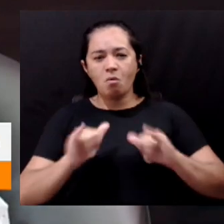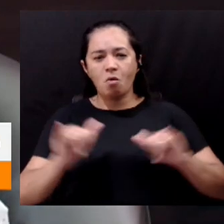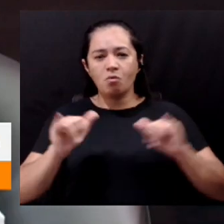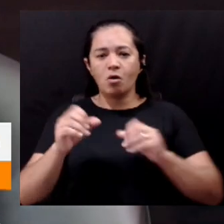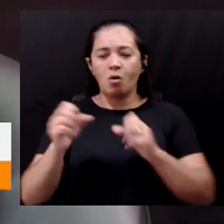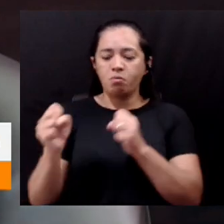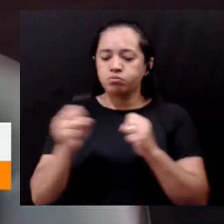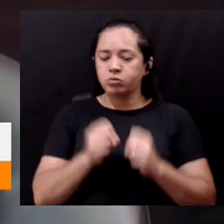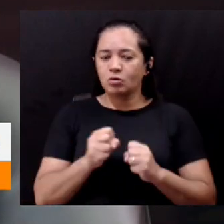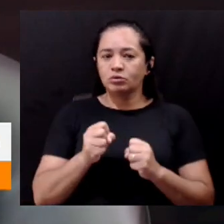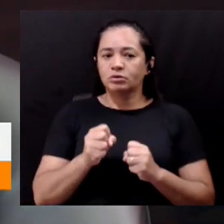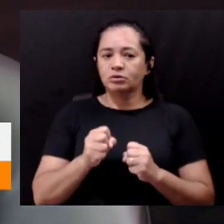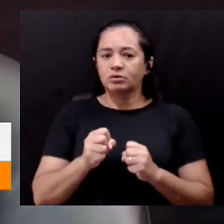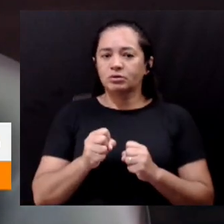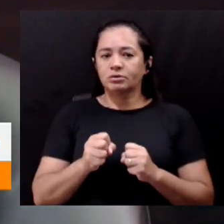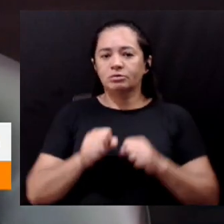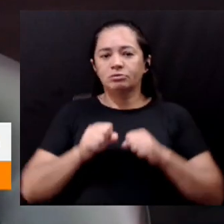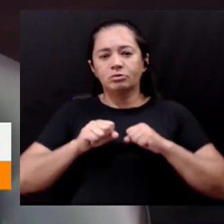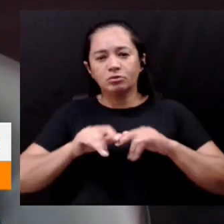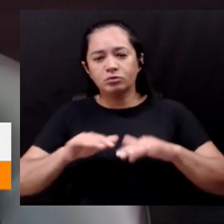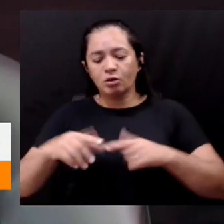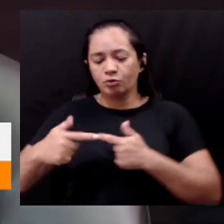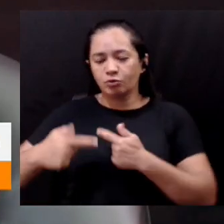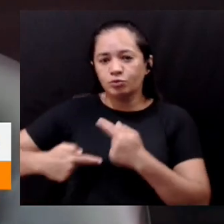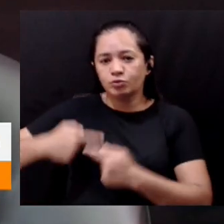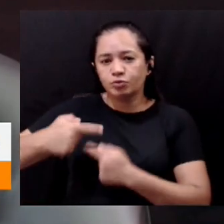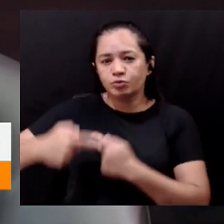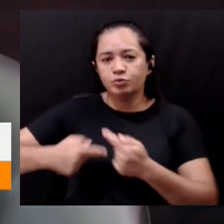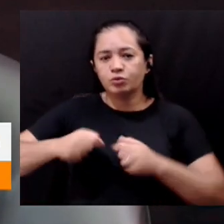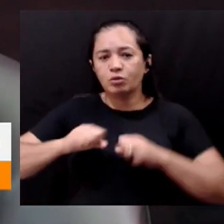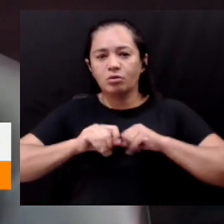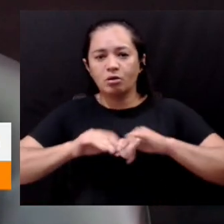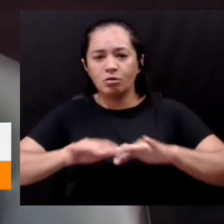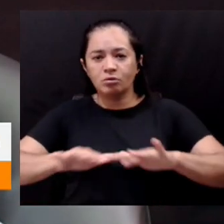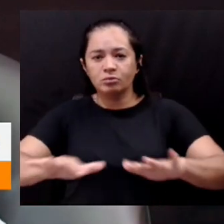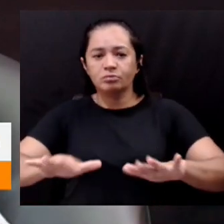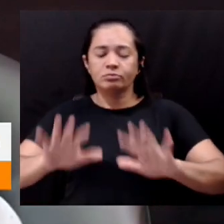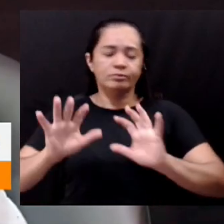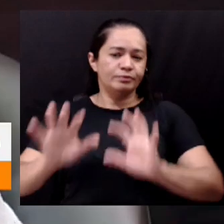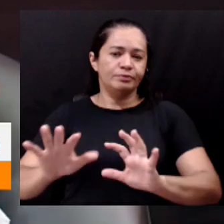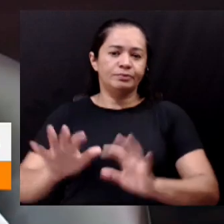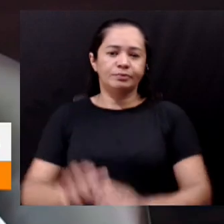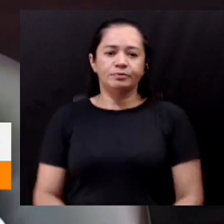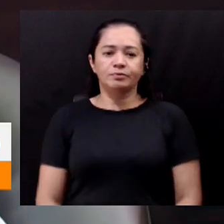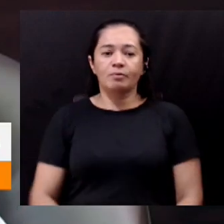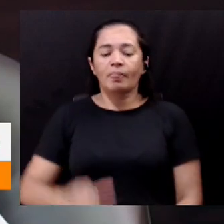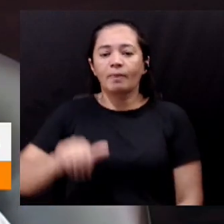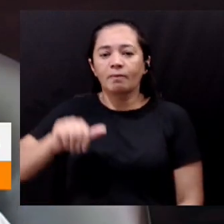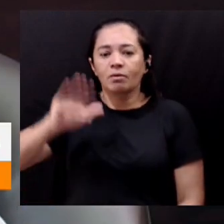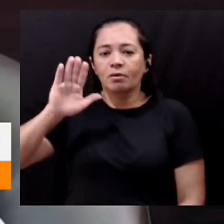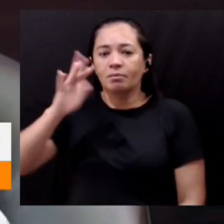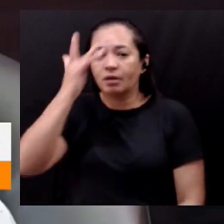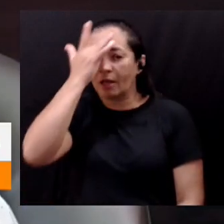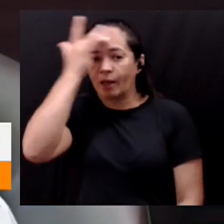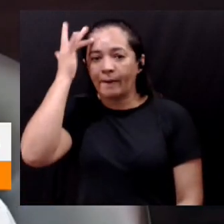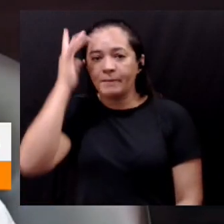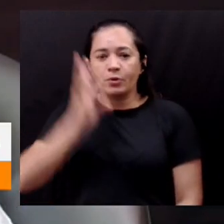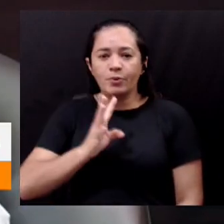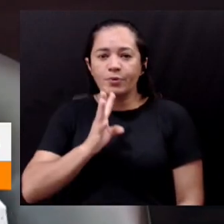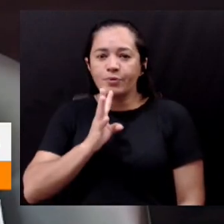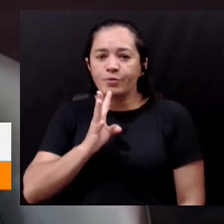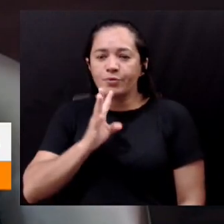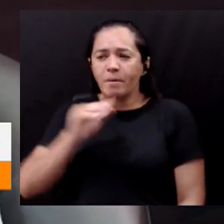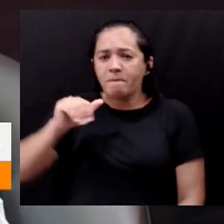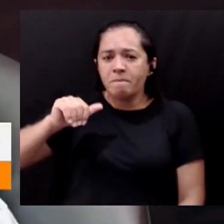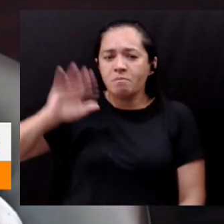passando de geração em geração. Então, é isso. Quanto mais o sujeito conhece, quanto mais